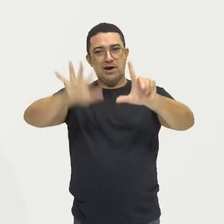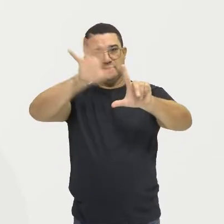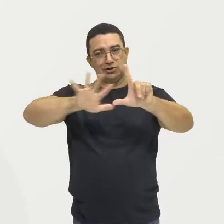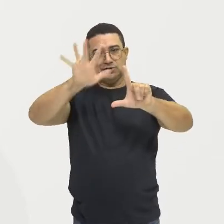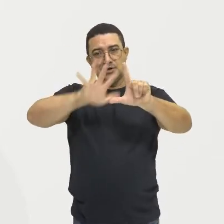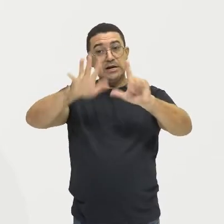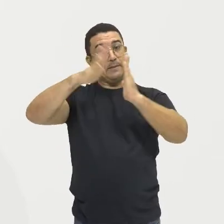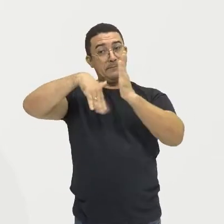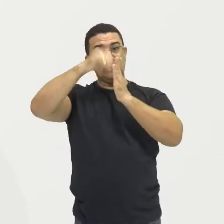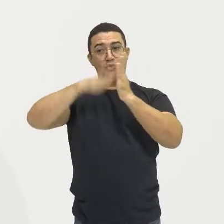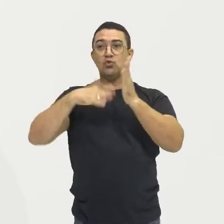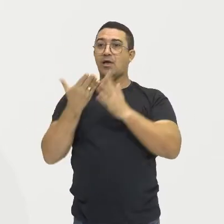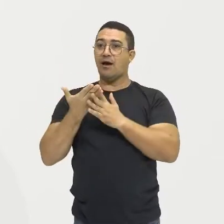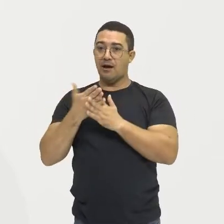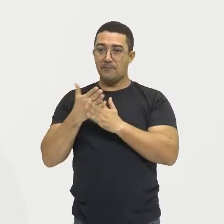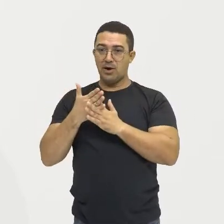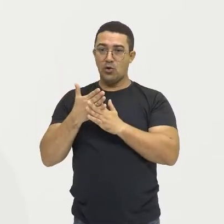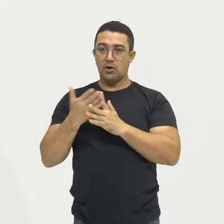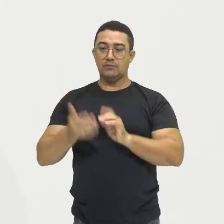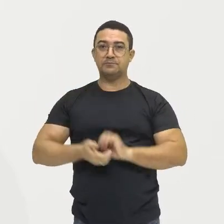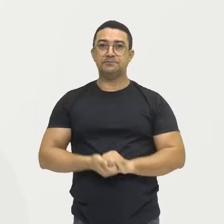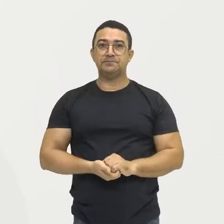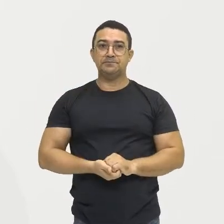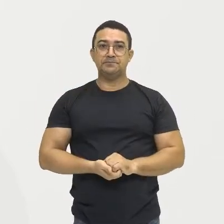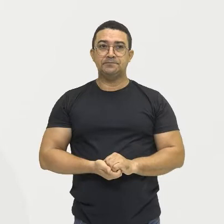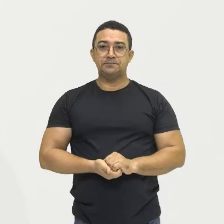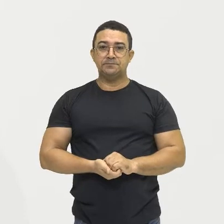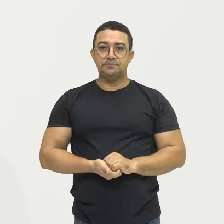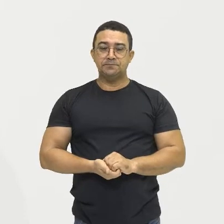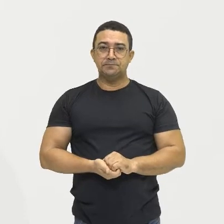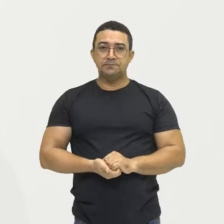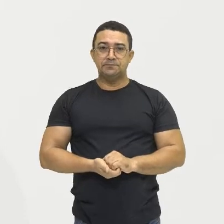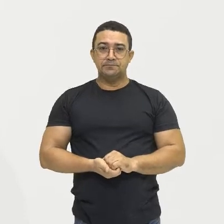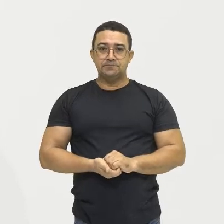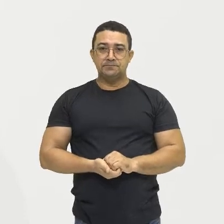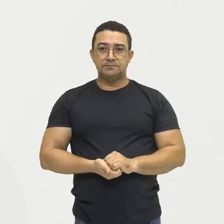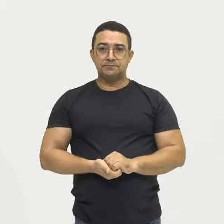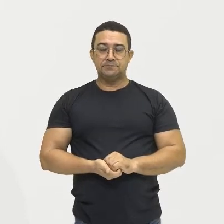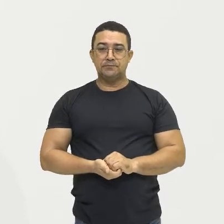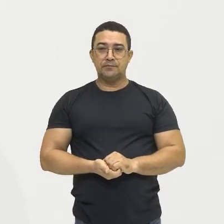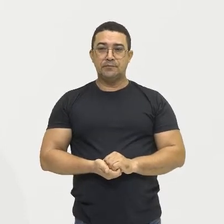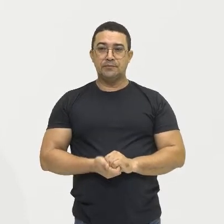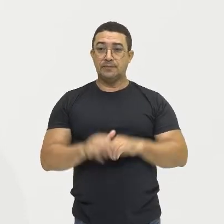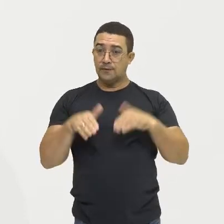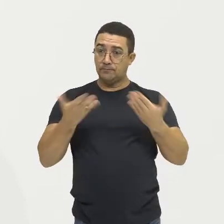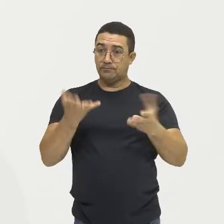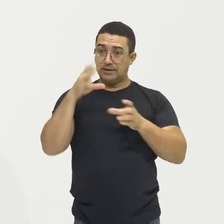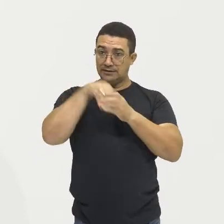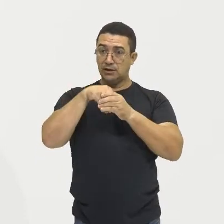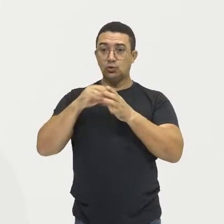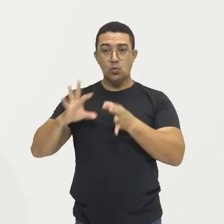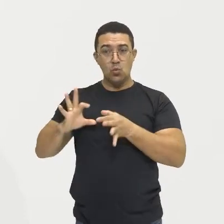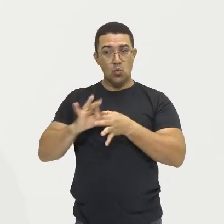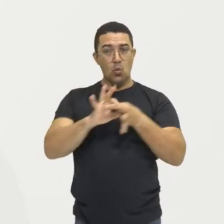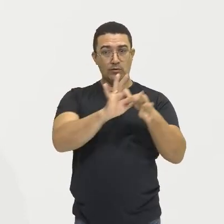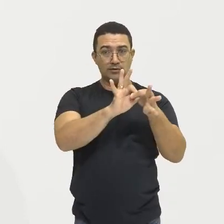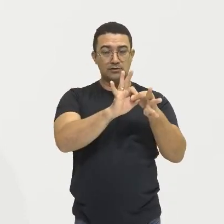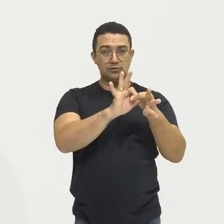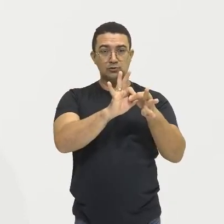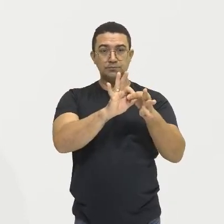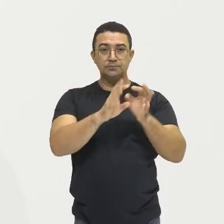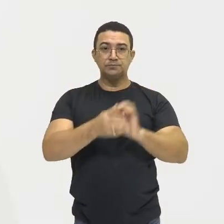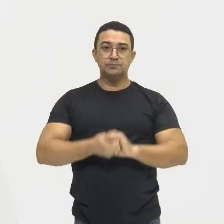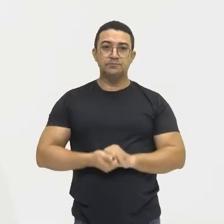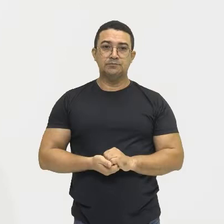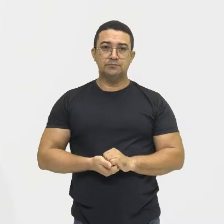barroca, certo? Então, dentro desse contexto, continuando o nosso texto